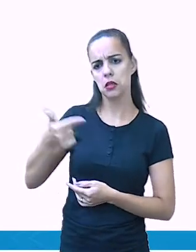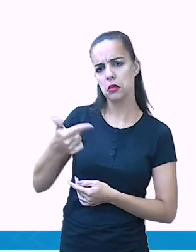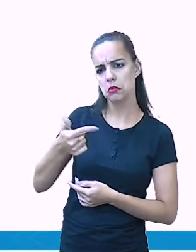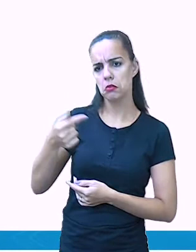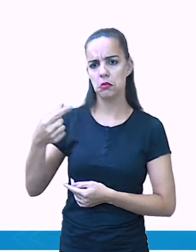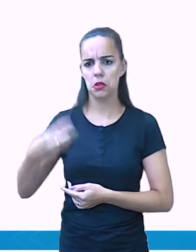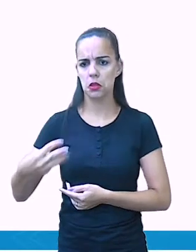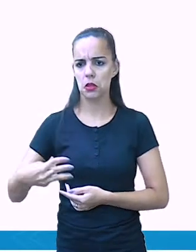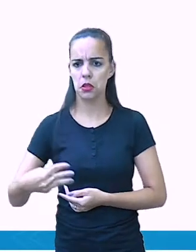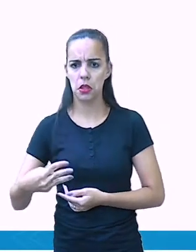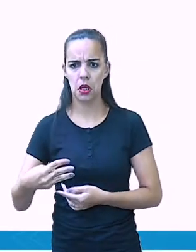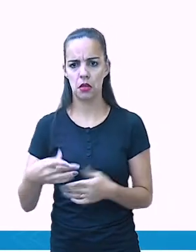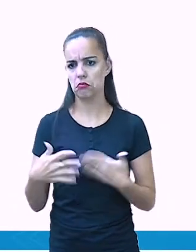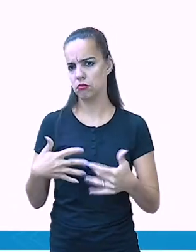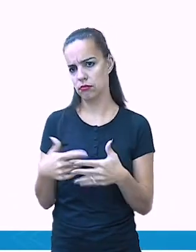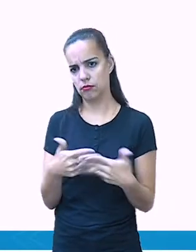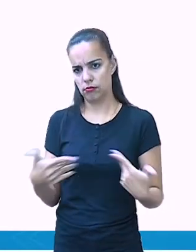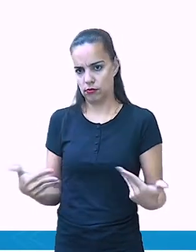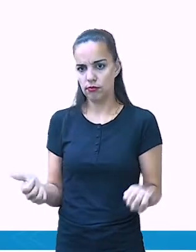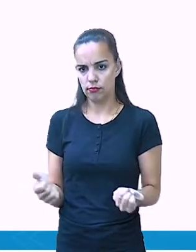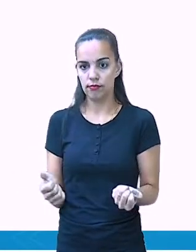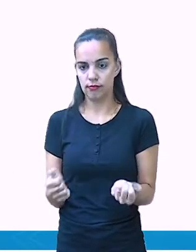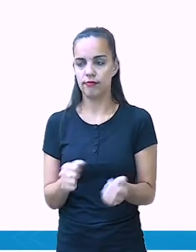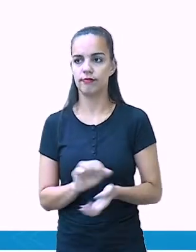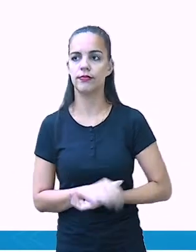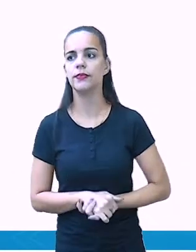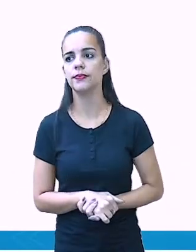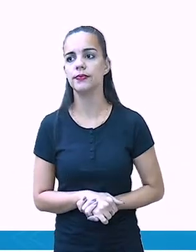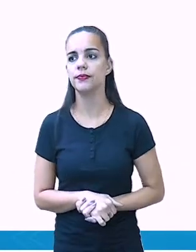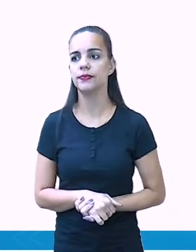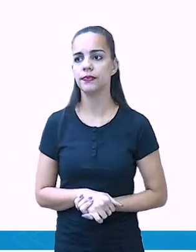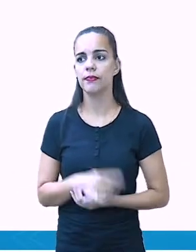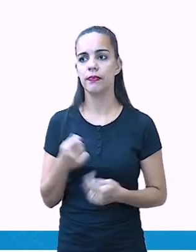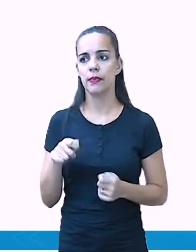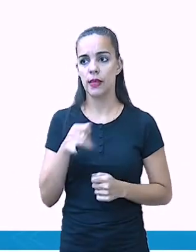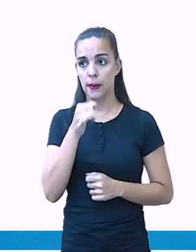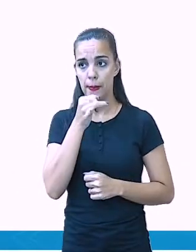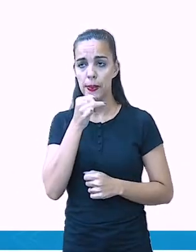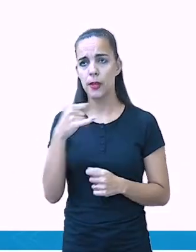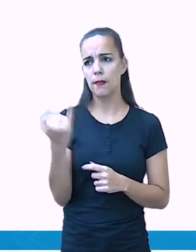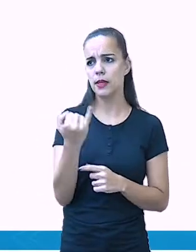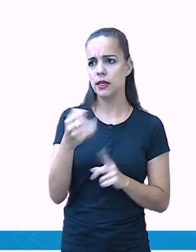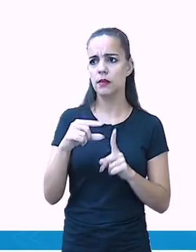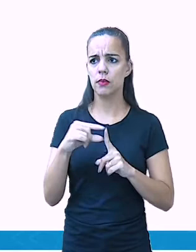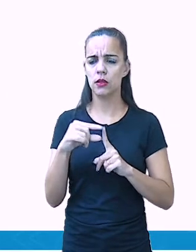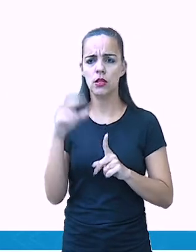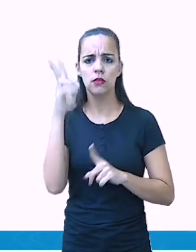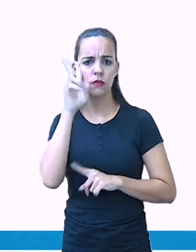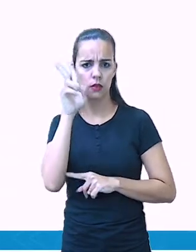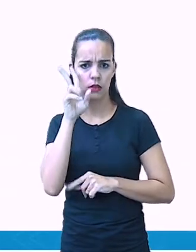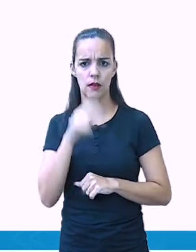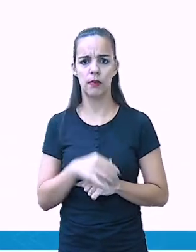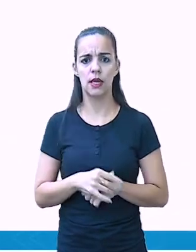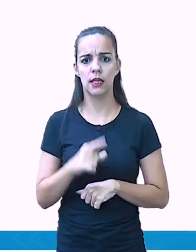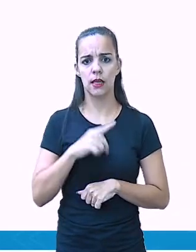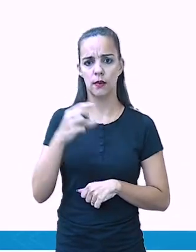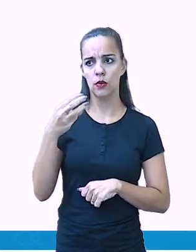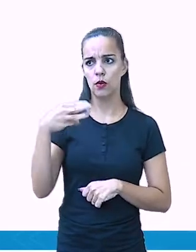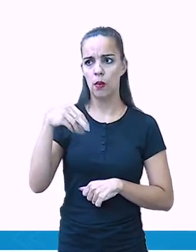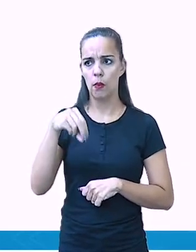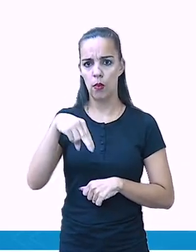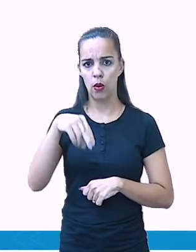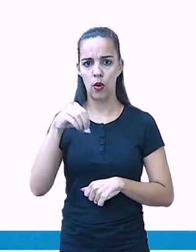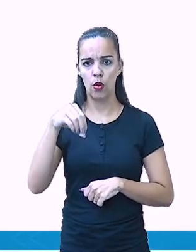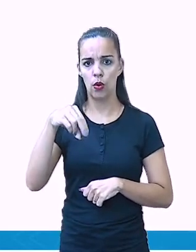saber quantas sílabas tem. Então, são as monossílabas, as palavras monossílabas, são as